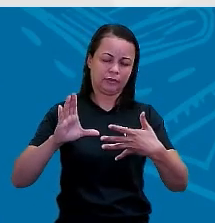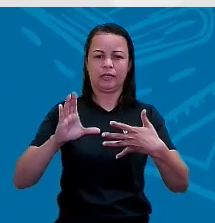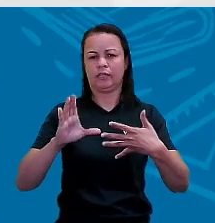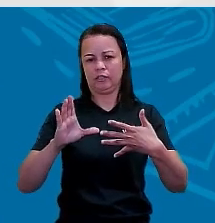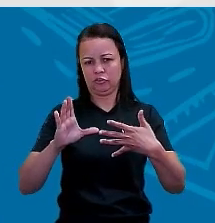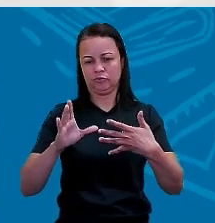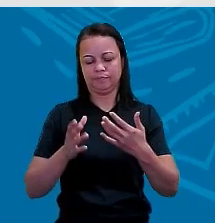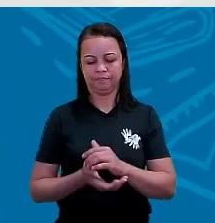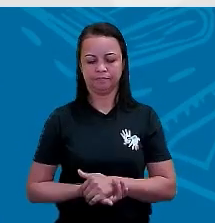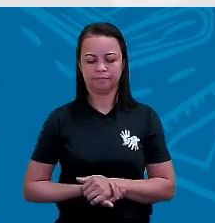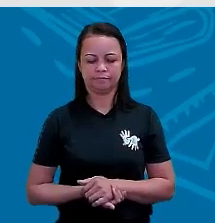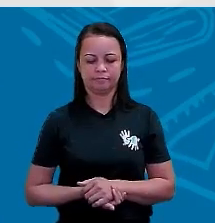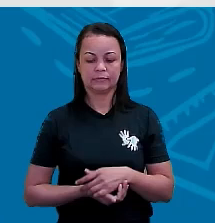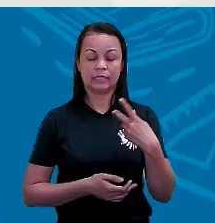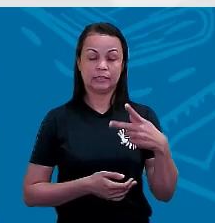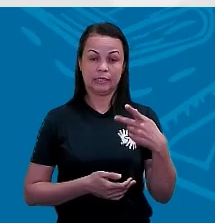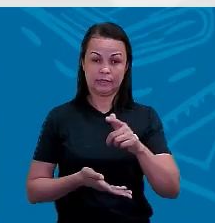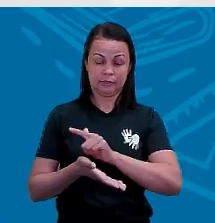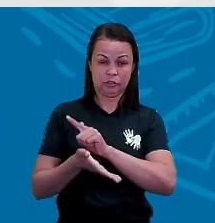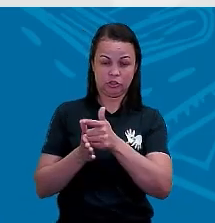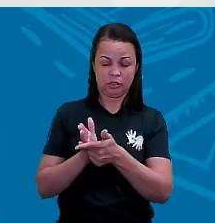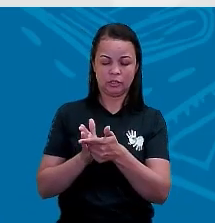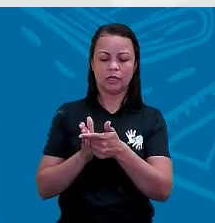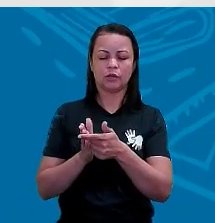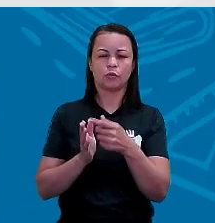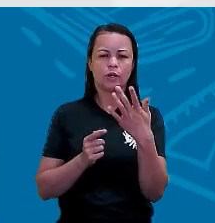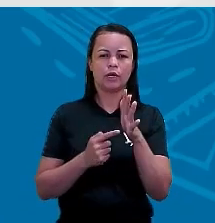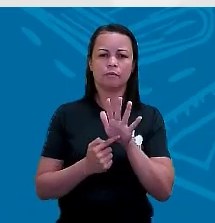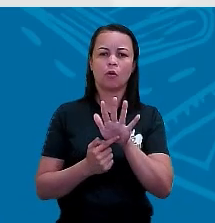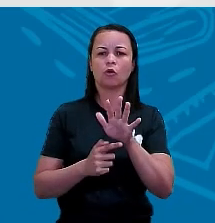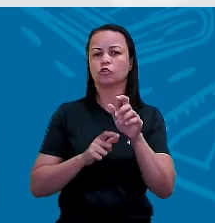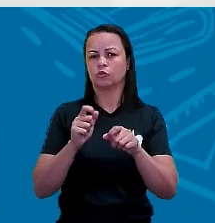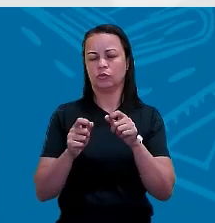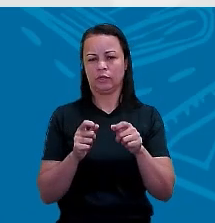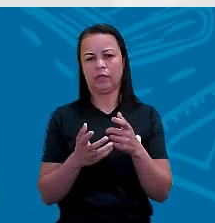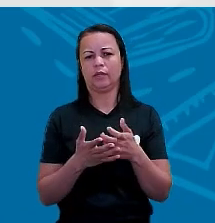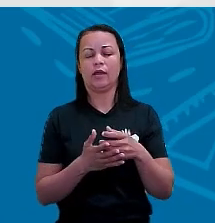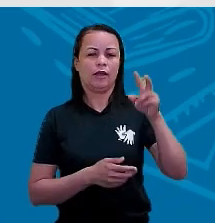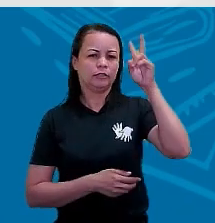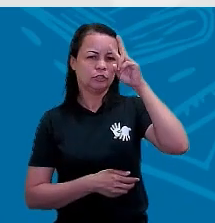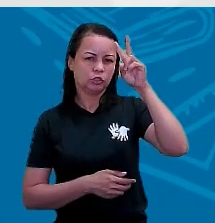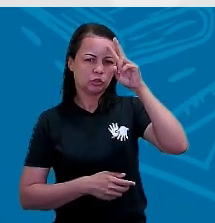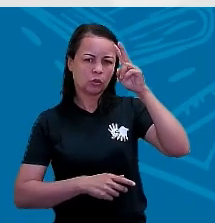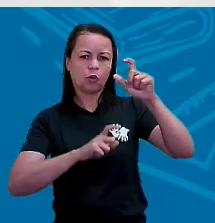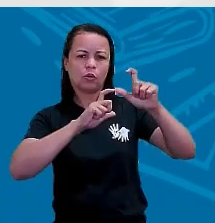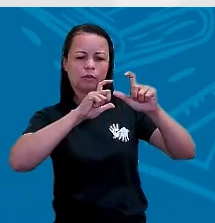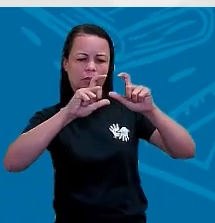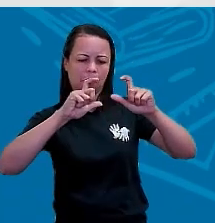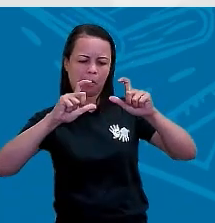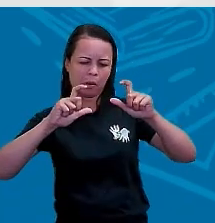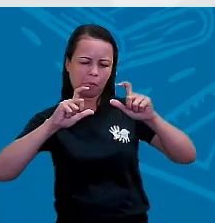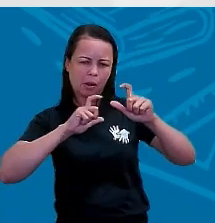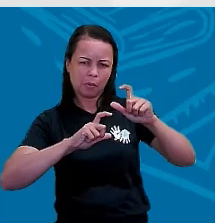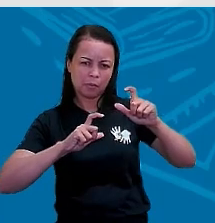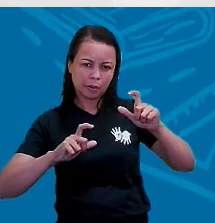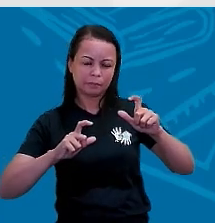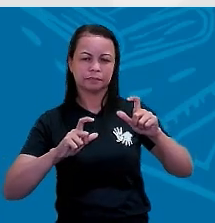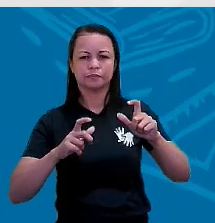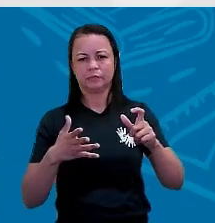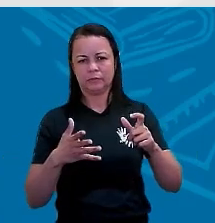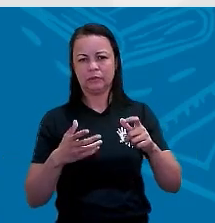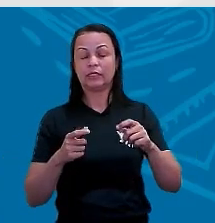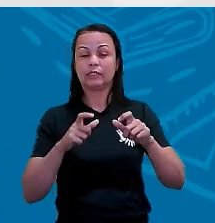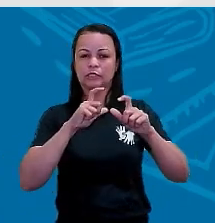comum. Entre esses gêneros, aí eles destacam as histórias em quadrinhos, que são também